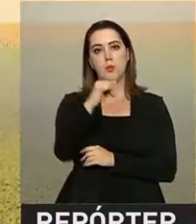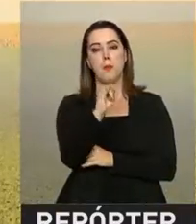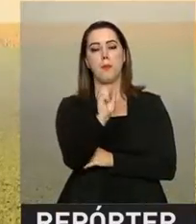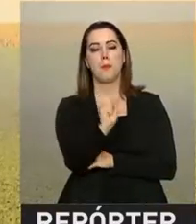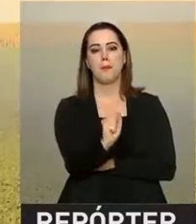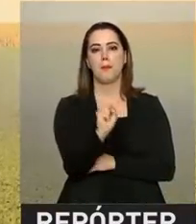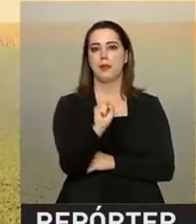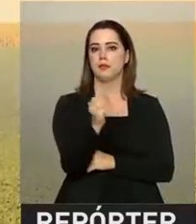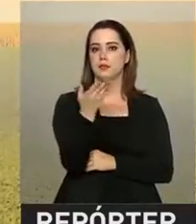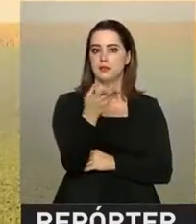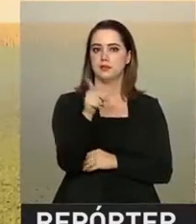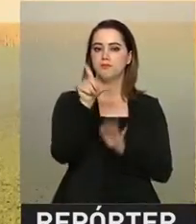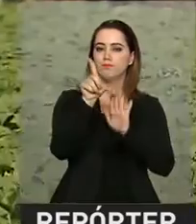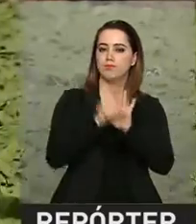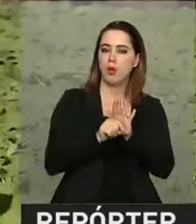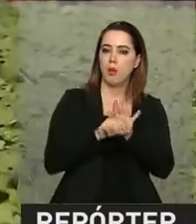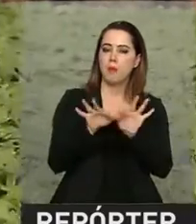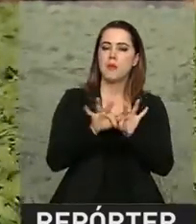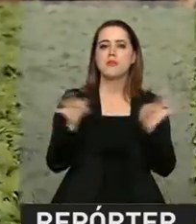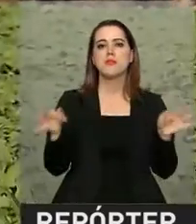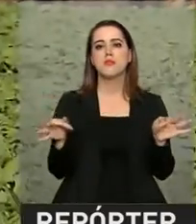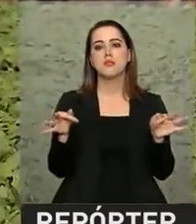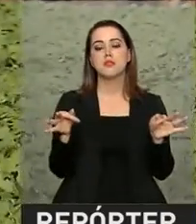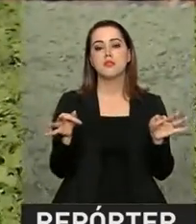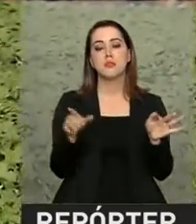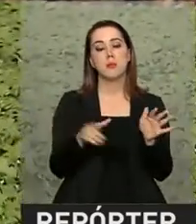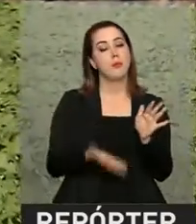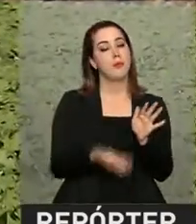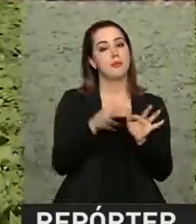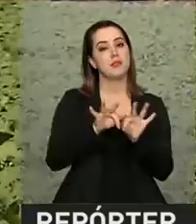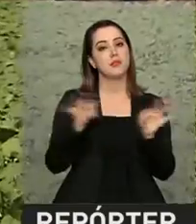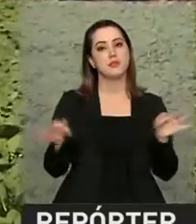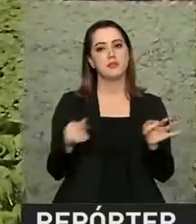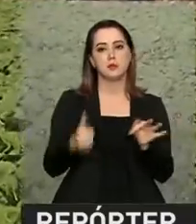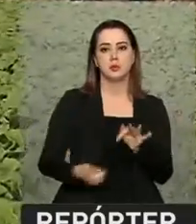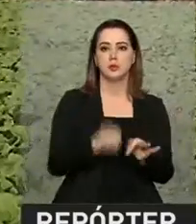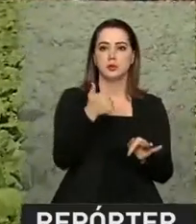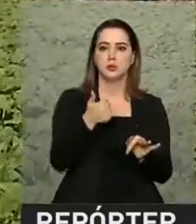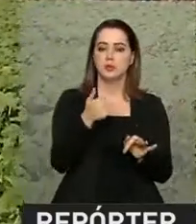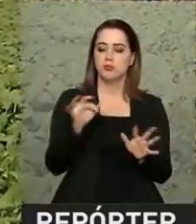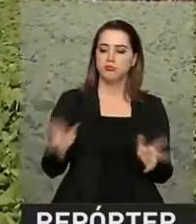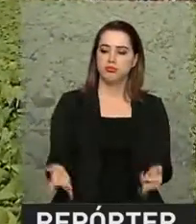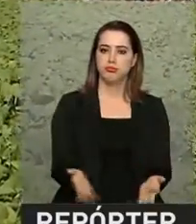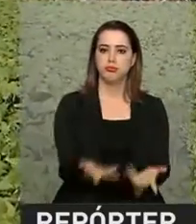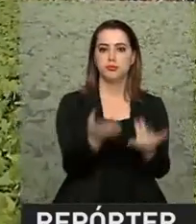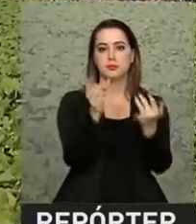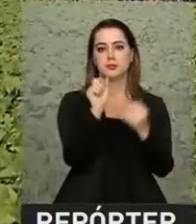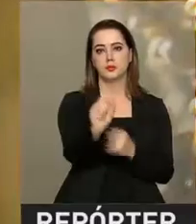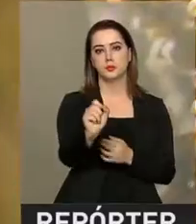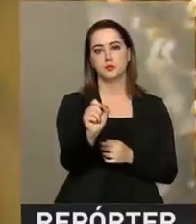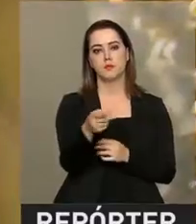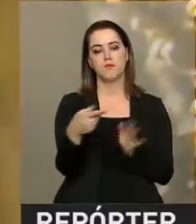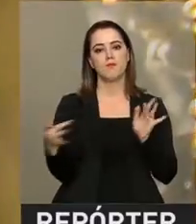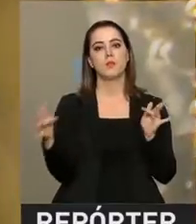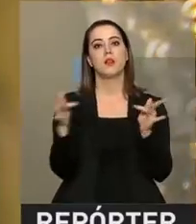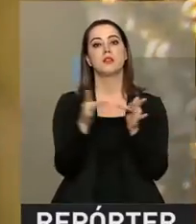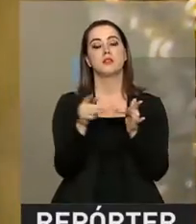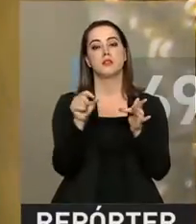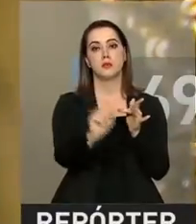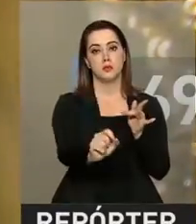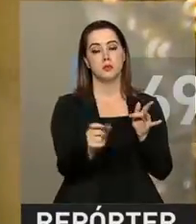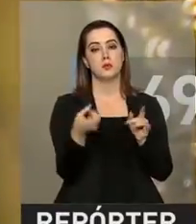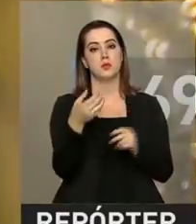menos burocracia mais produtividade essa é a meta do ministério da agricultura para o agronegócio para isso